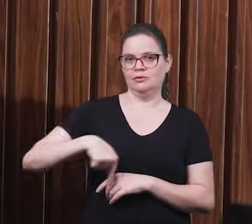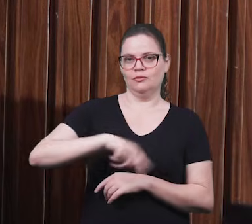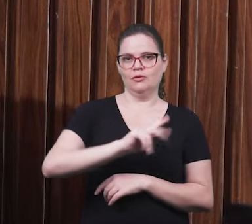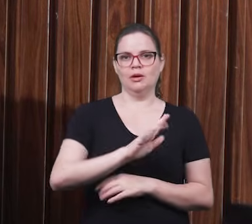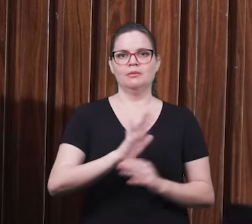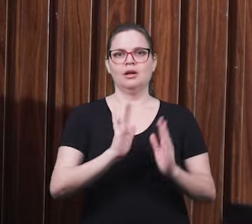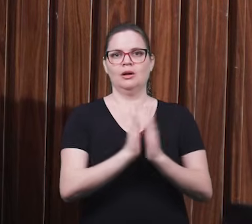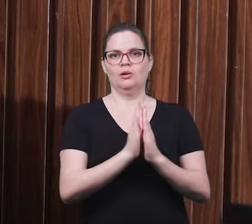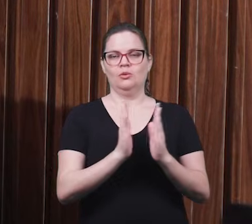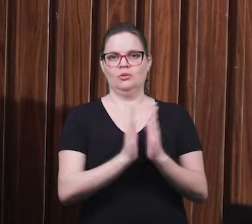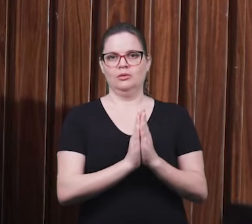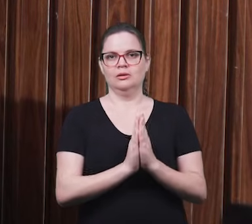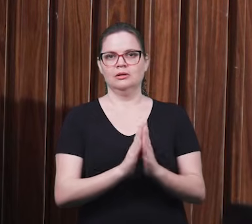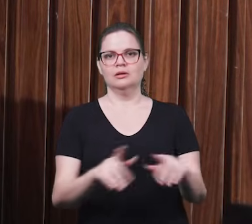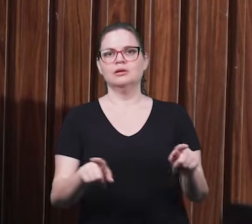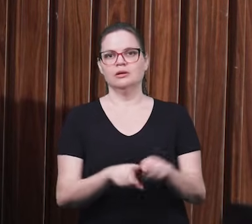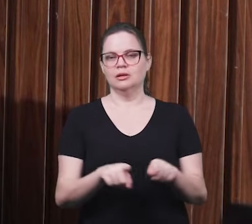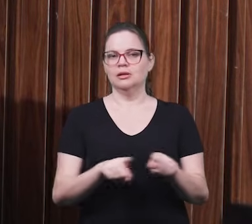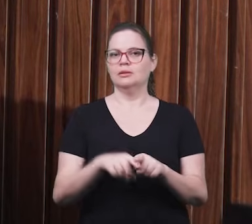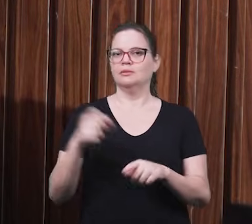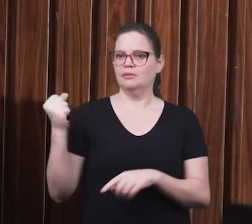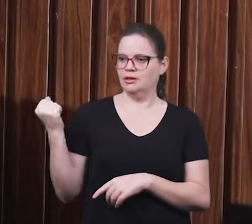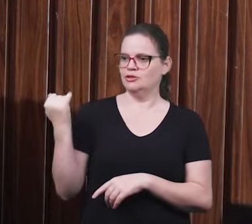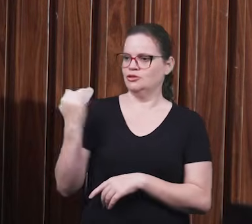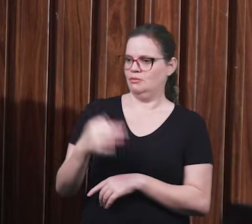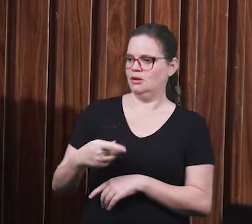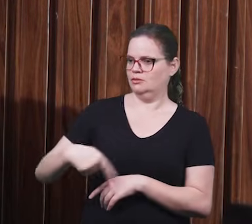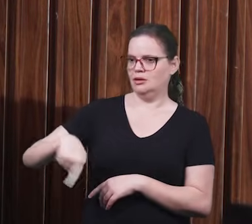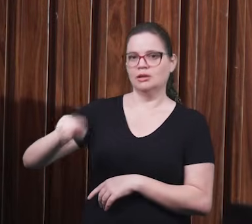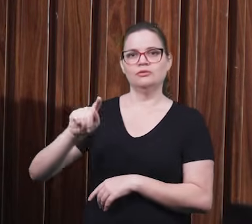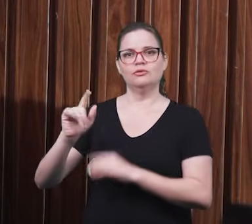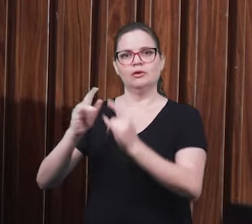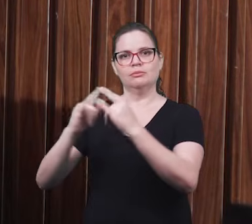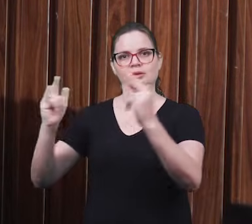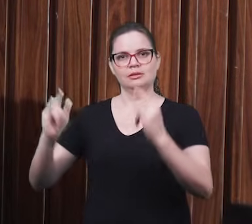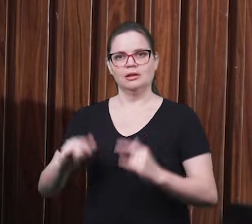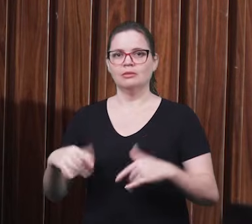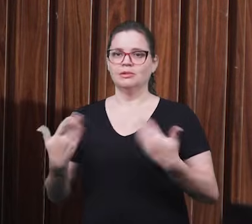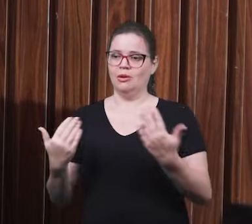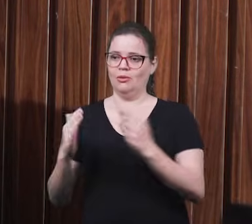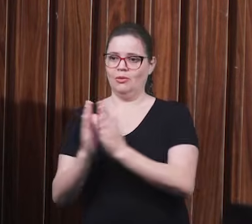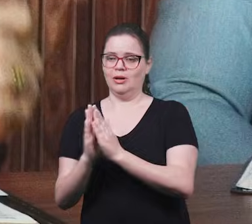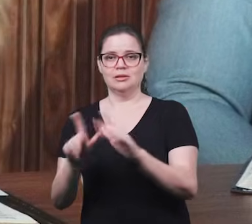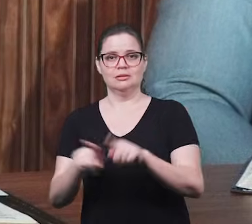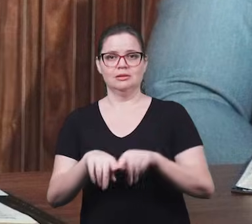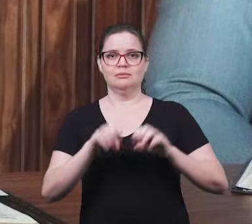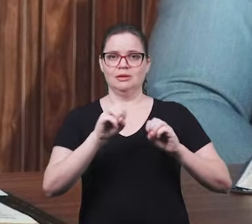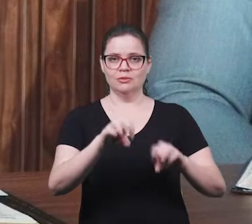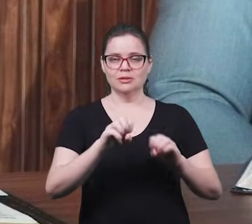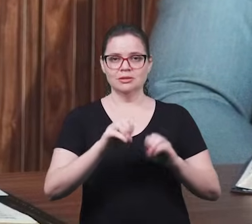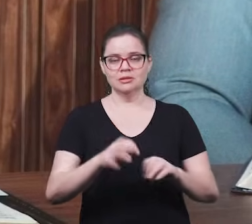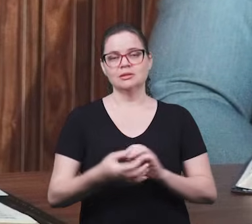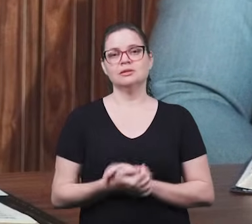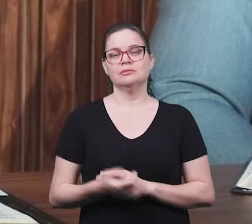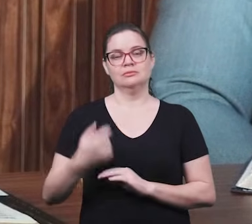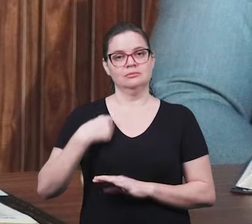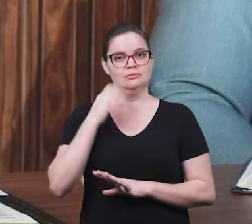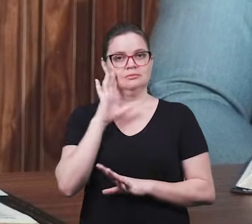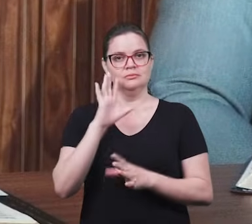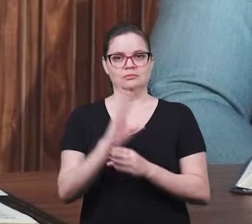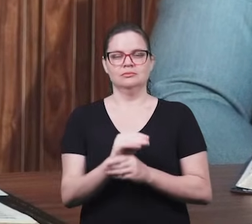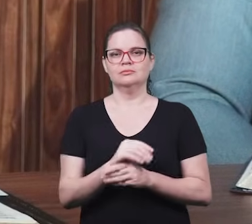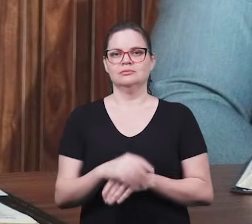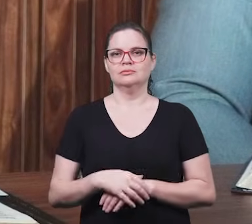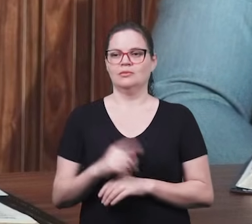orar, ou então estava de madrugada também no templo ensinando, né? Oração e ensino. Mas isso, alguns podem olhar